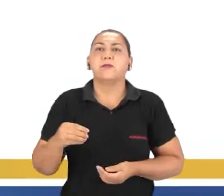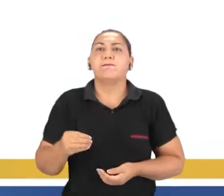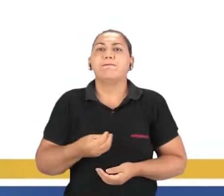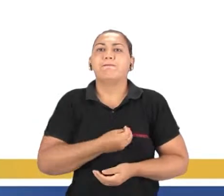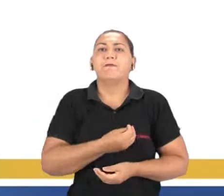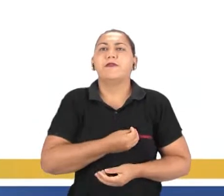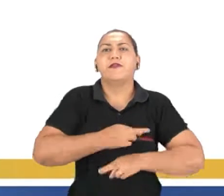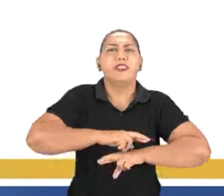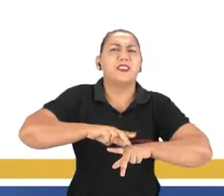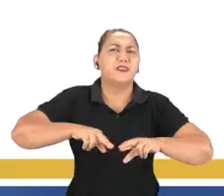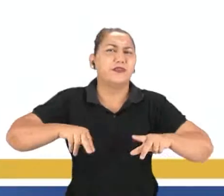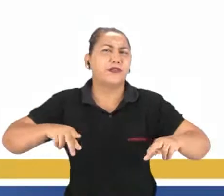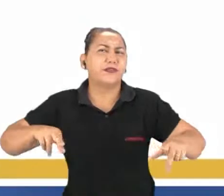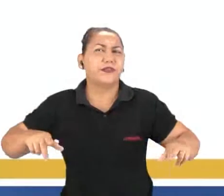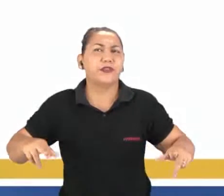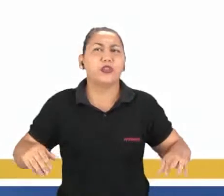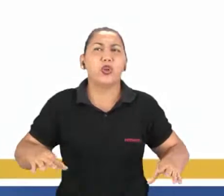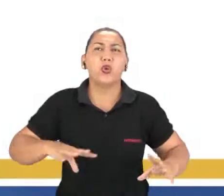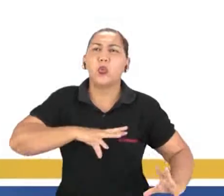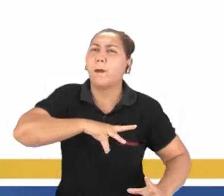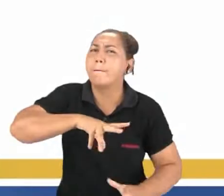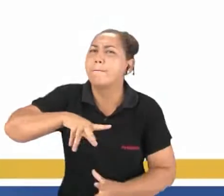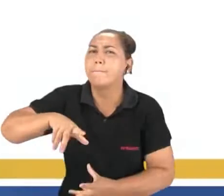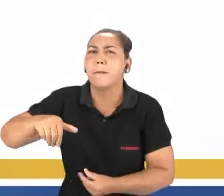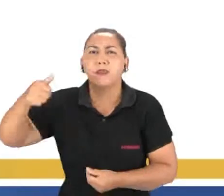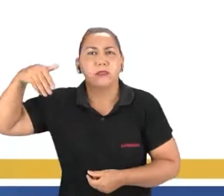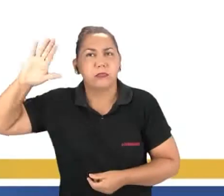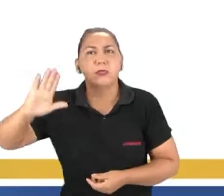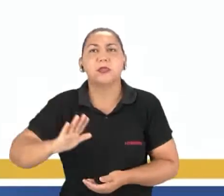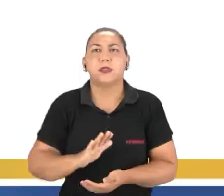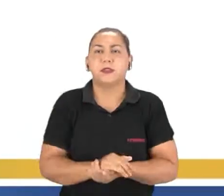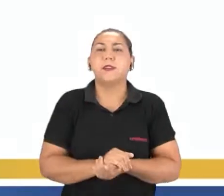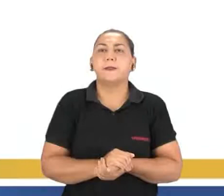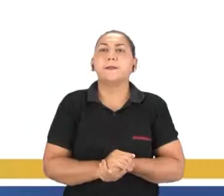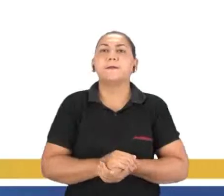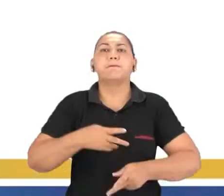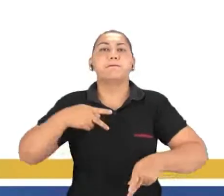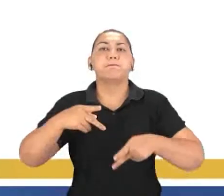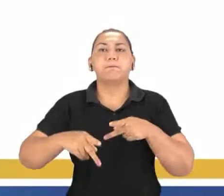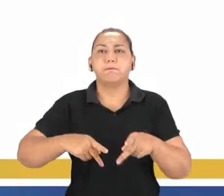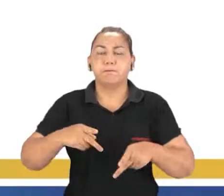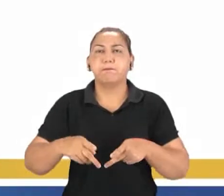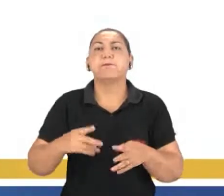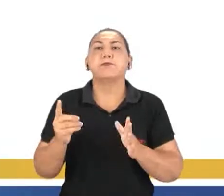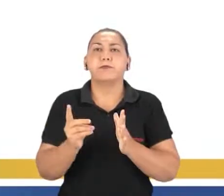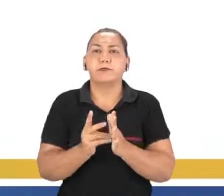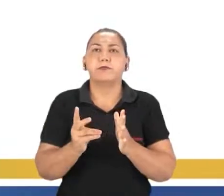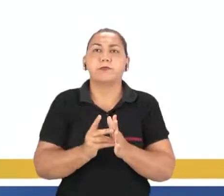alguns aspectos do uso e posse da terra entre os povos indígenas da Amazônia.